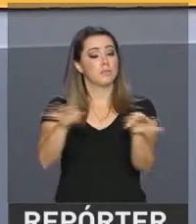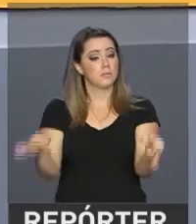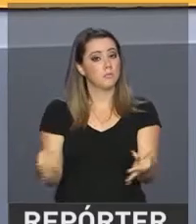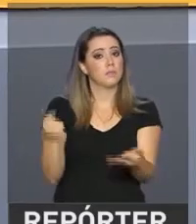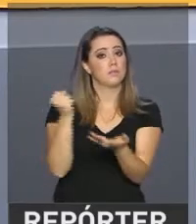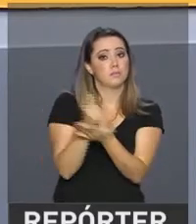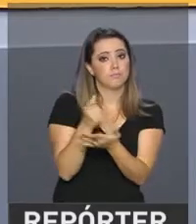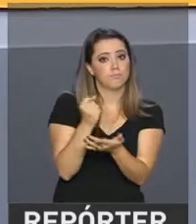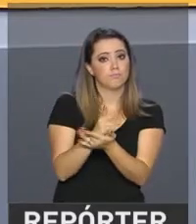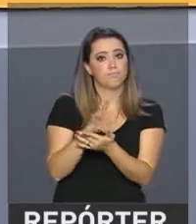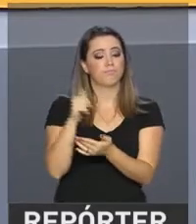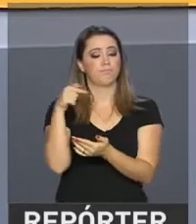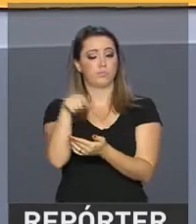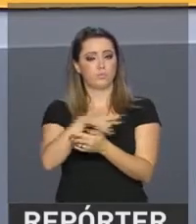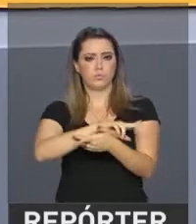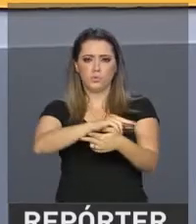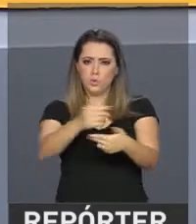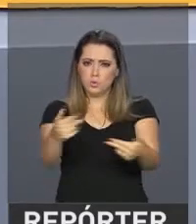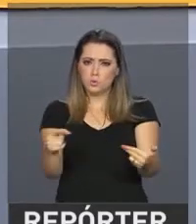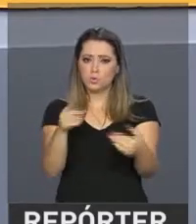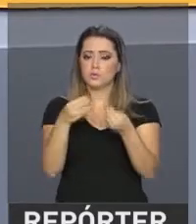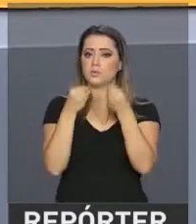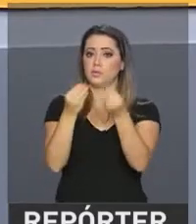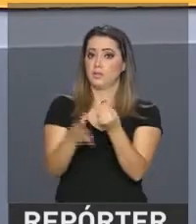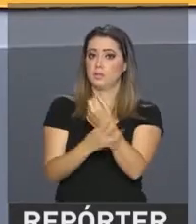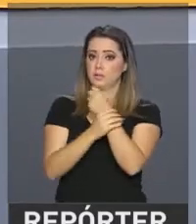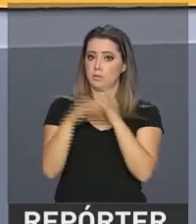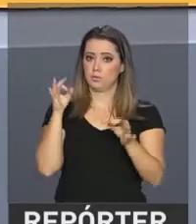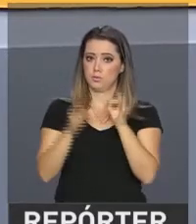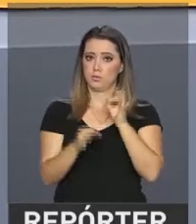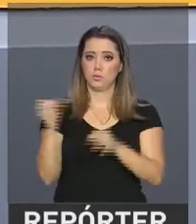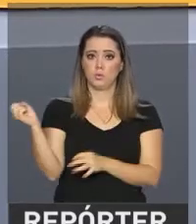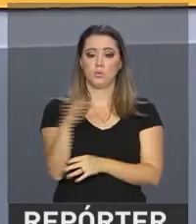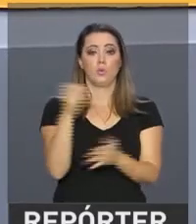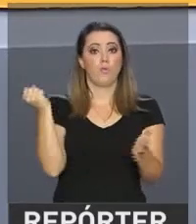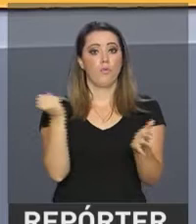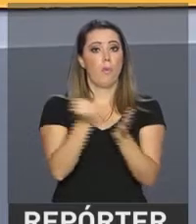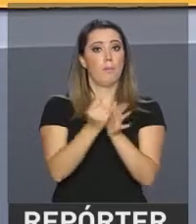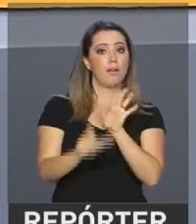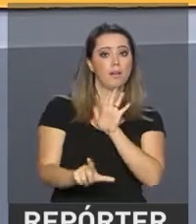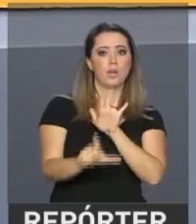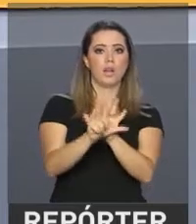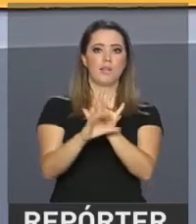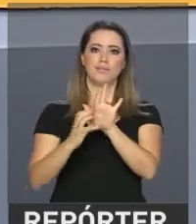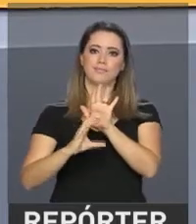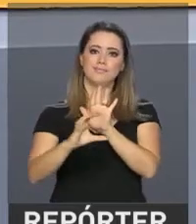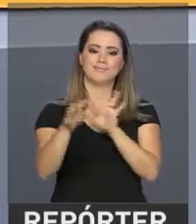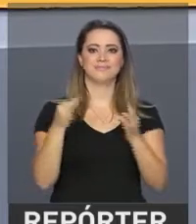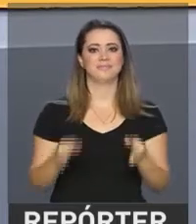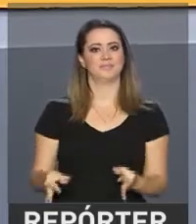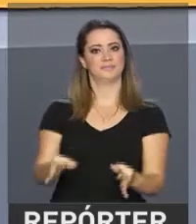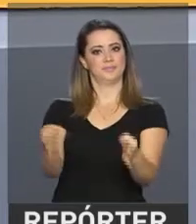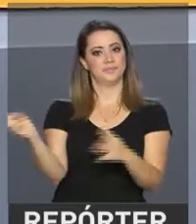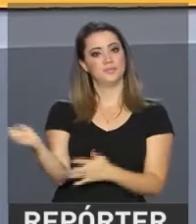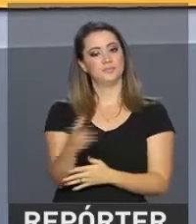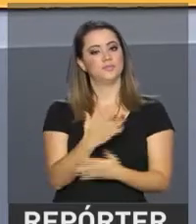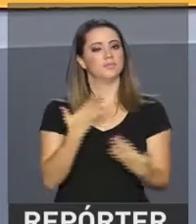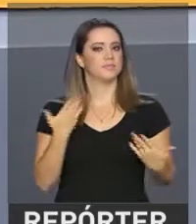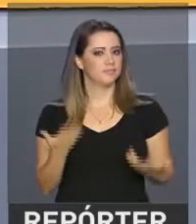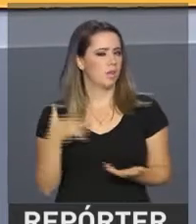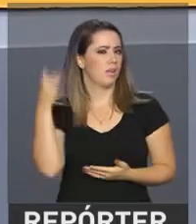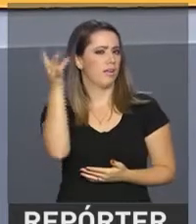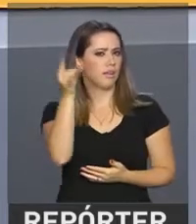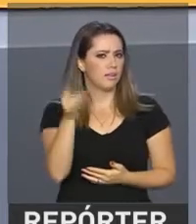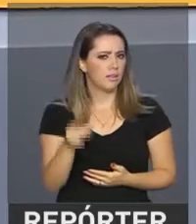garantir segurança jurídica ao setor foi anunciado o novo marco legal de ciência tecnologia e inovação quem